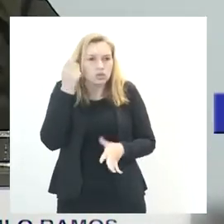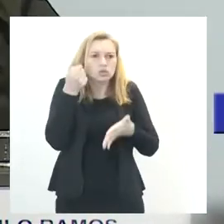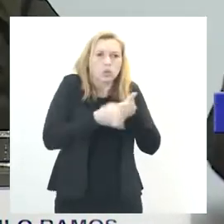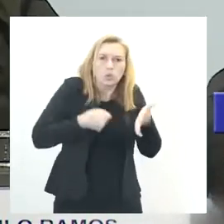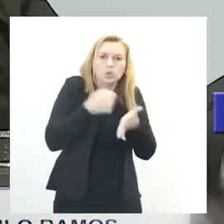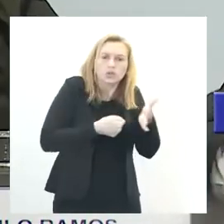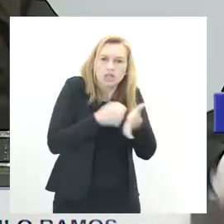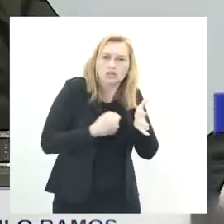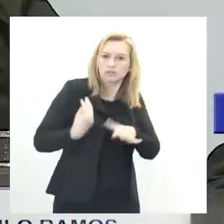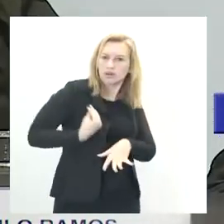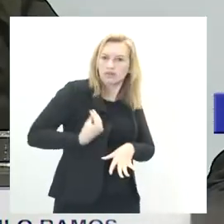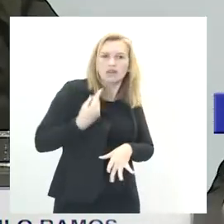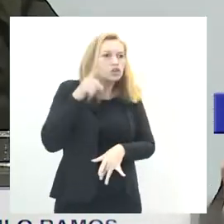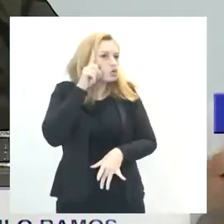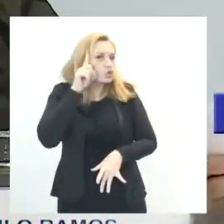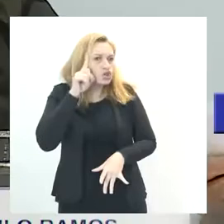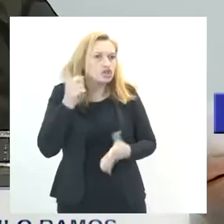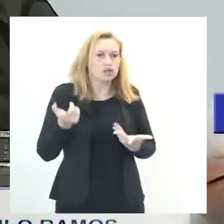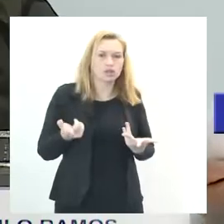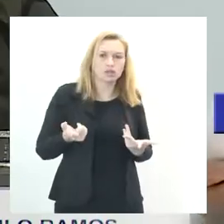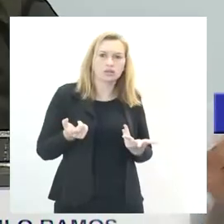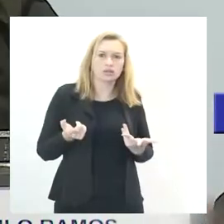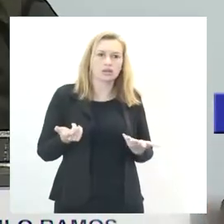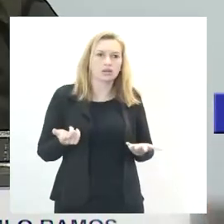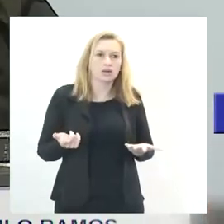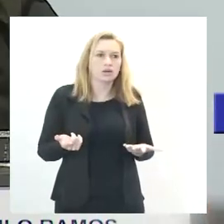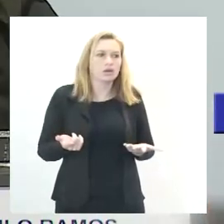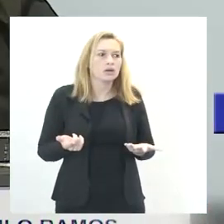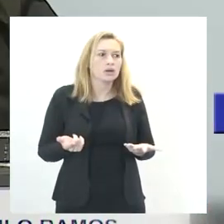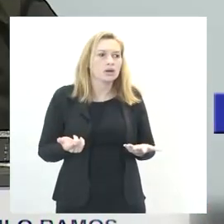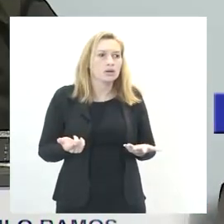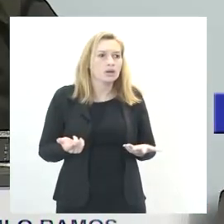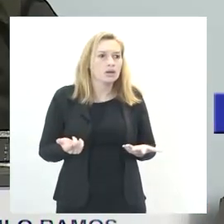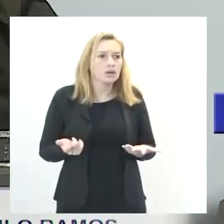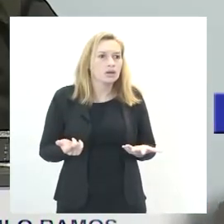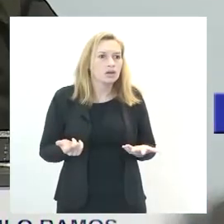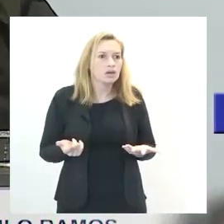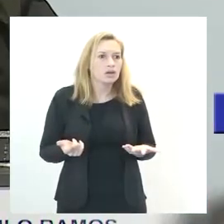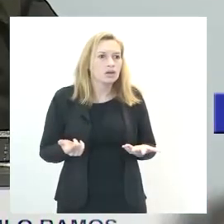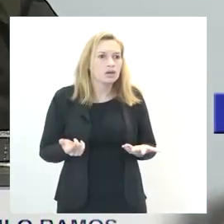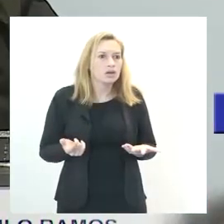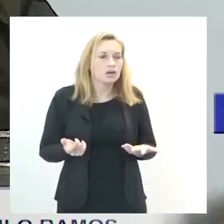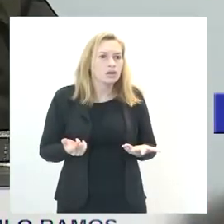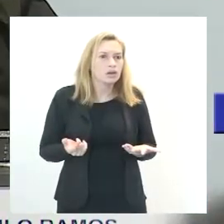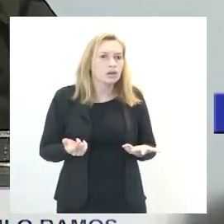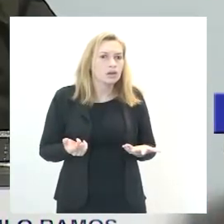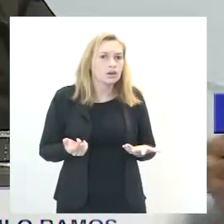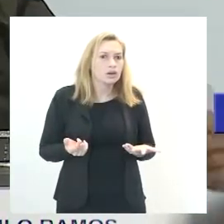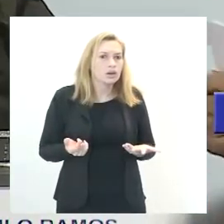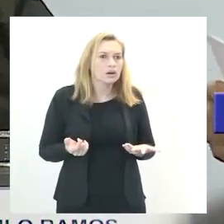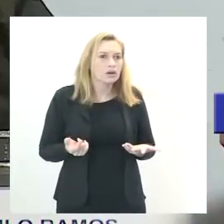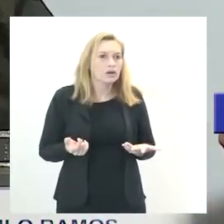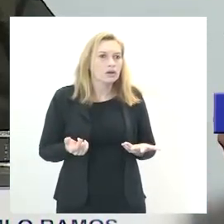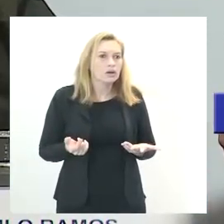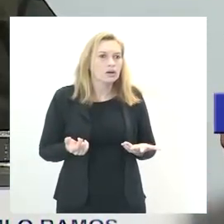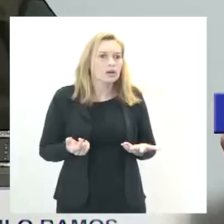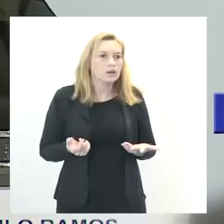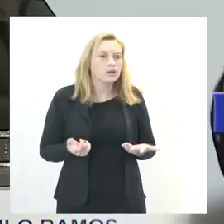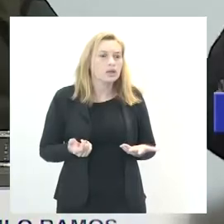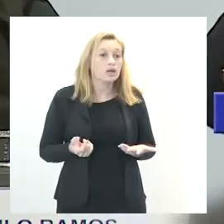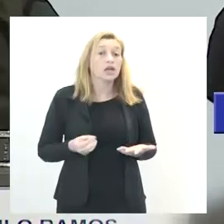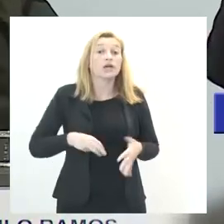lutando pela sobrevivência no dia a dia arruma percebem né eles quem forma a formatação